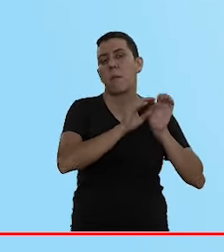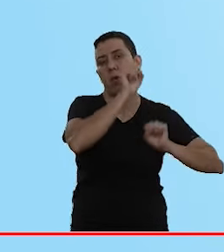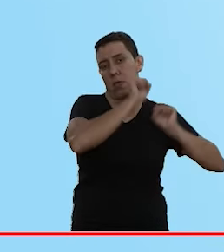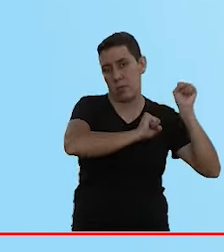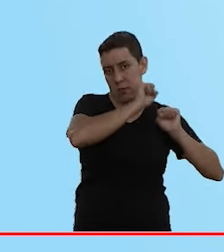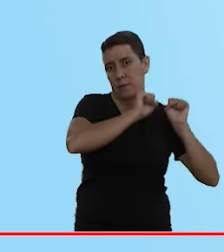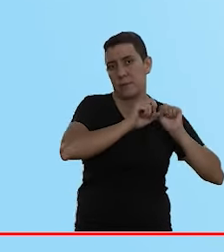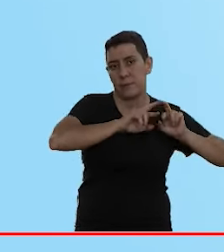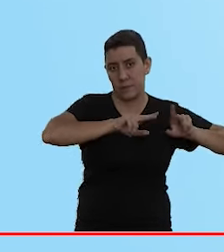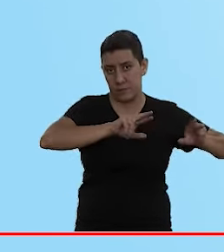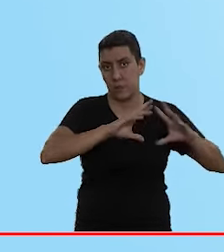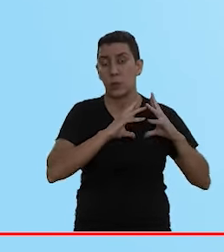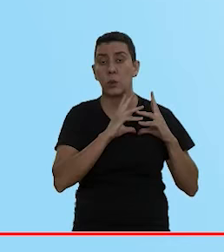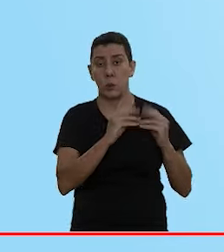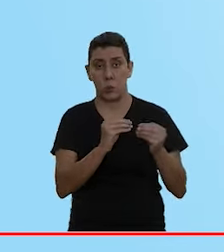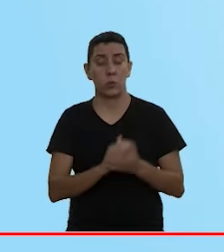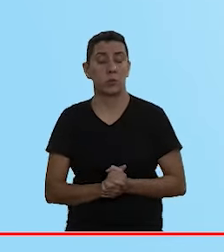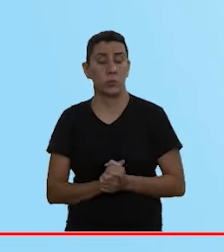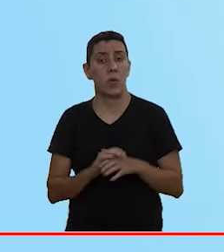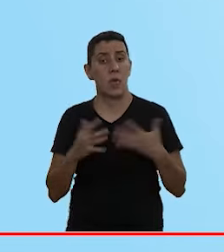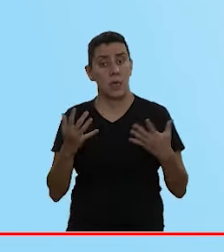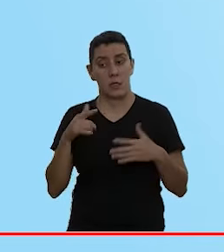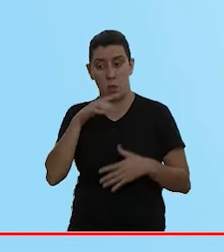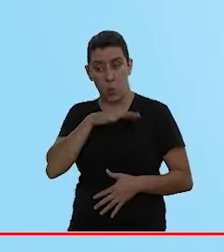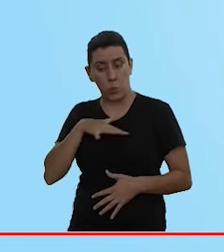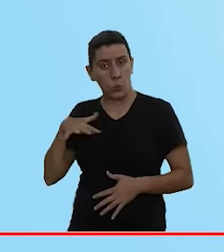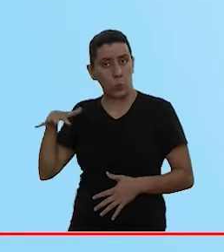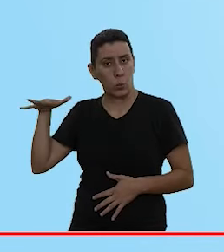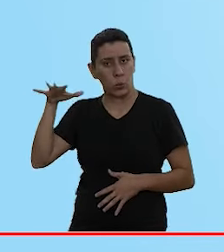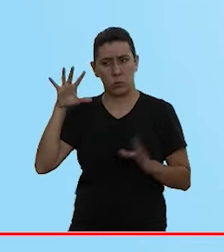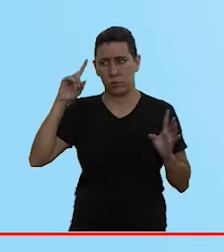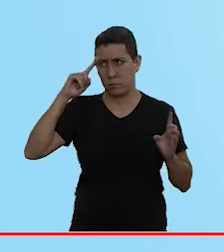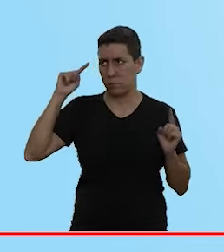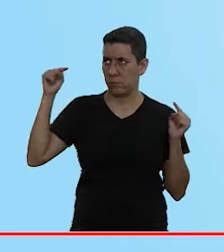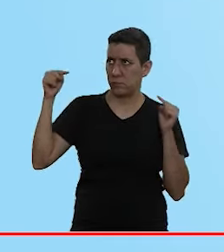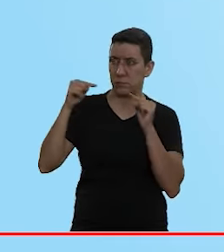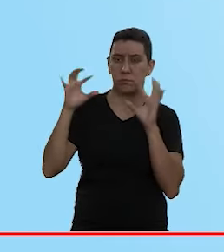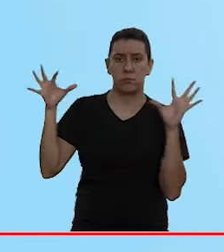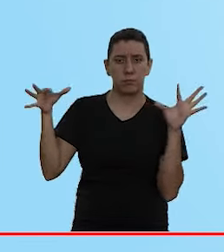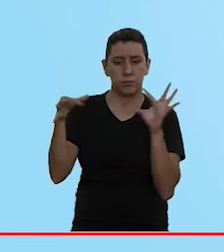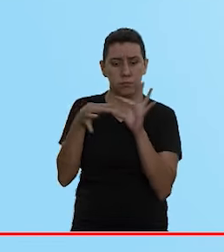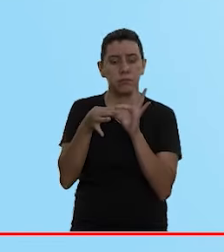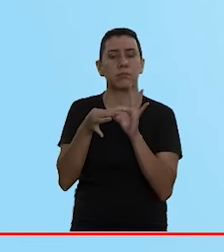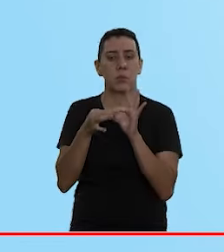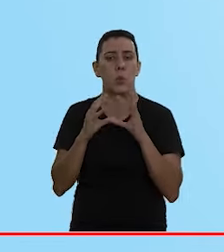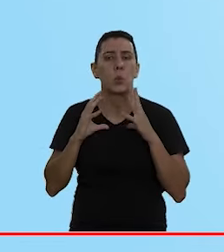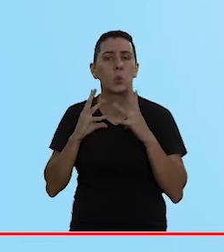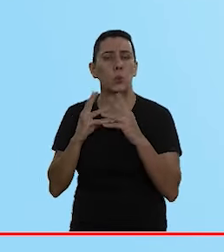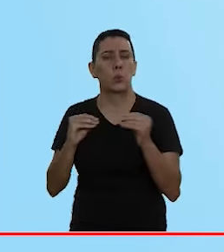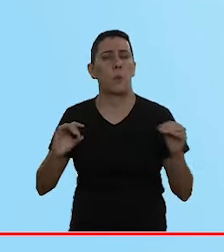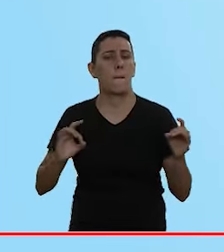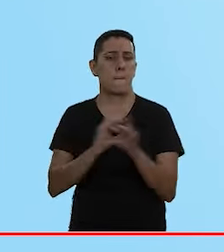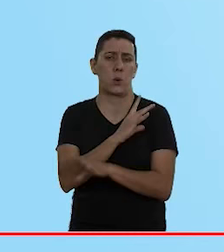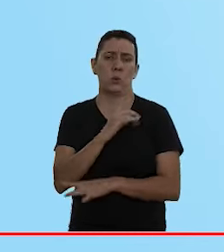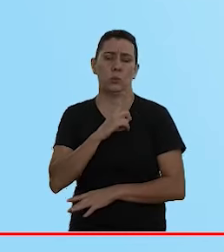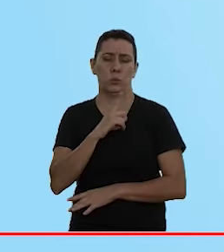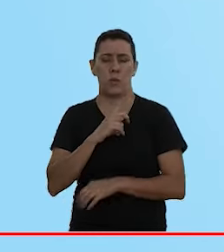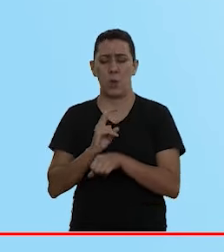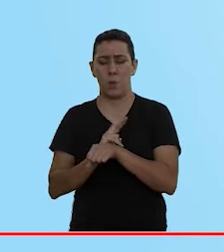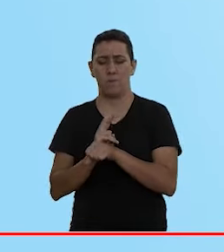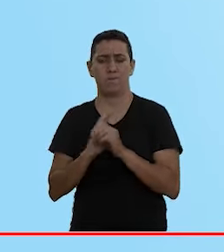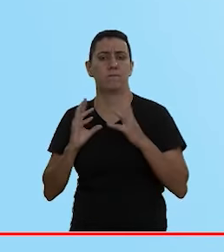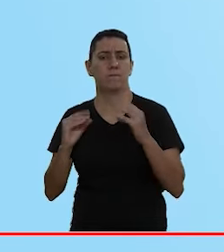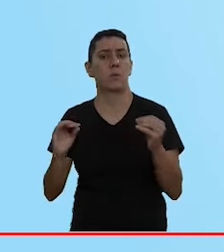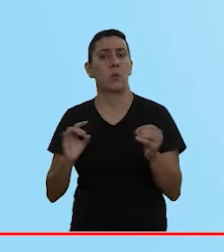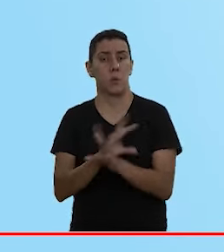todo vai se tornando cada vez mais inteligente, tanto na parte residencial, comercial, quanto utility scale. E falando aqui um